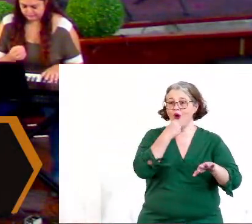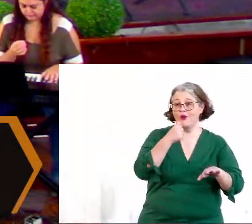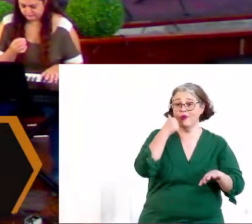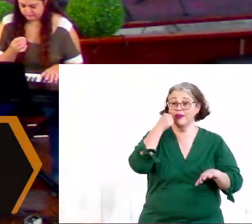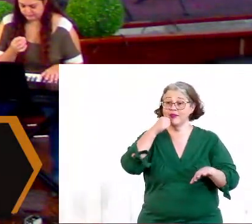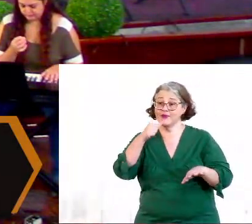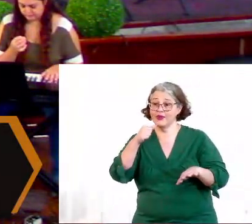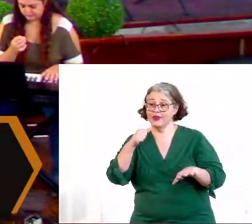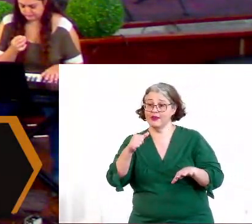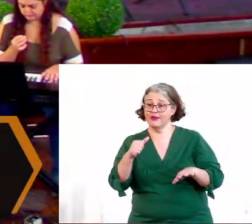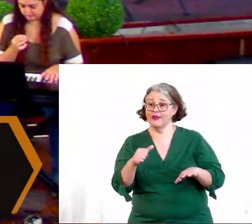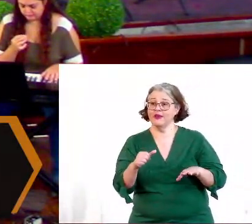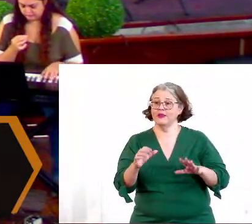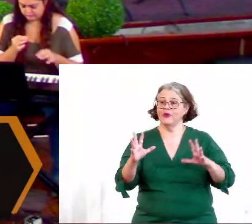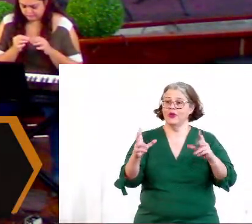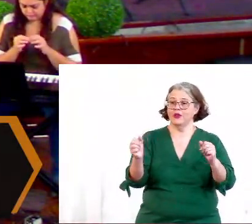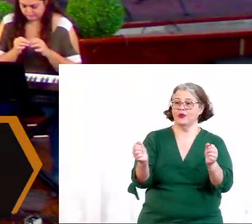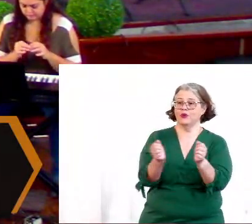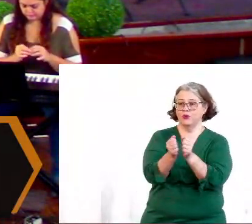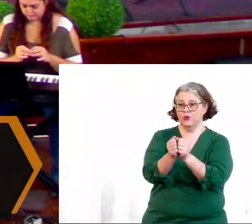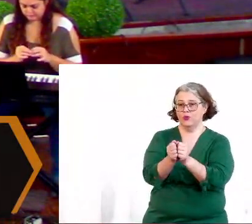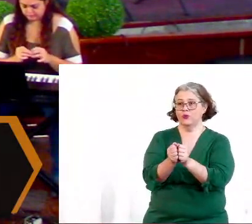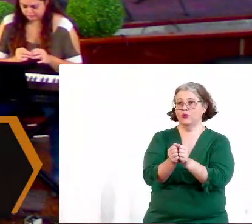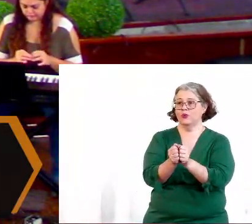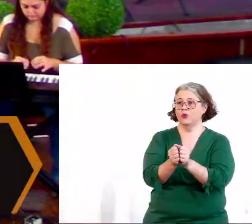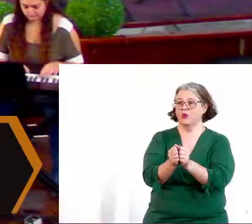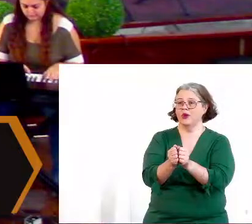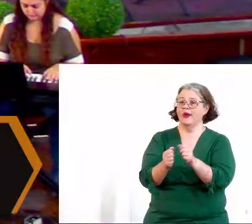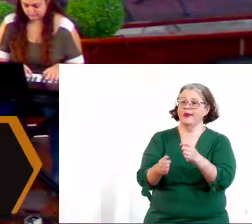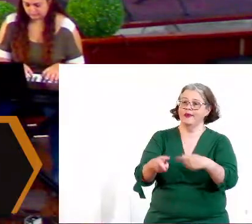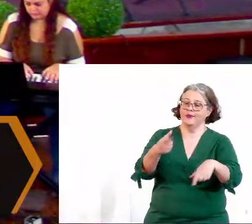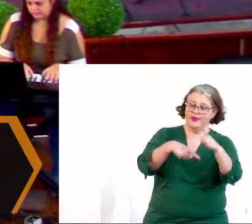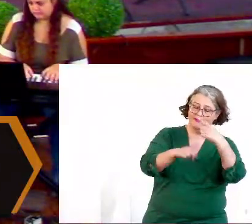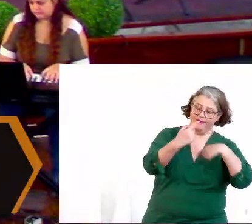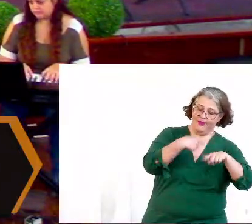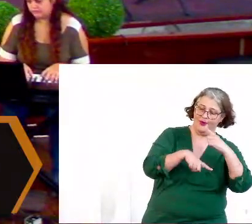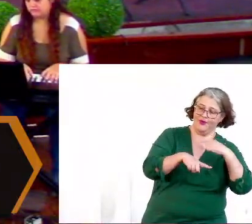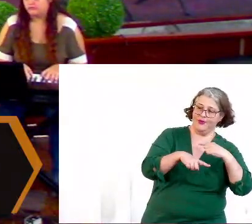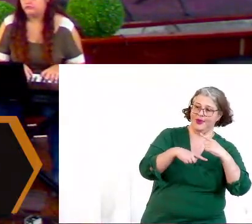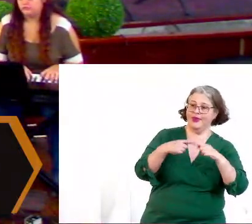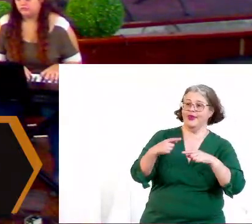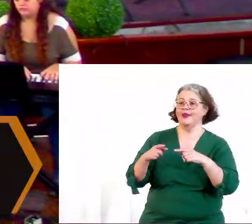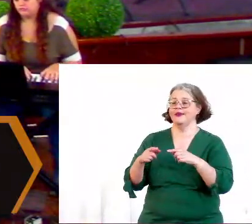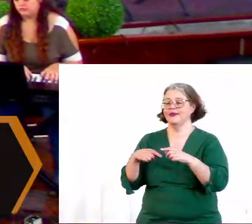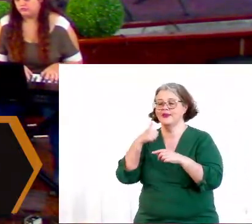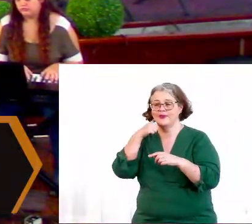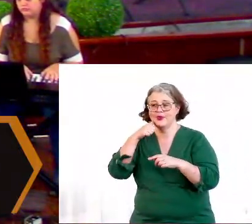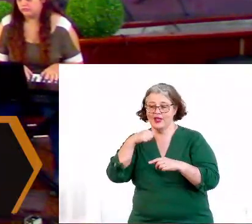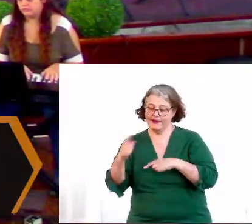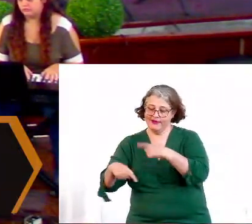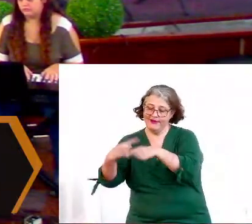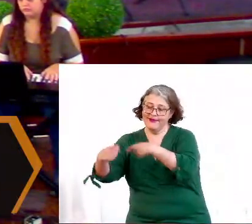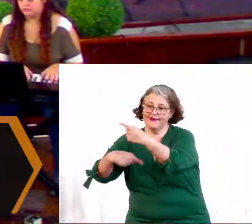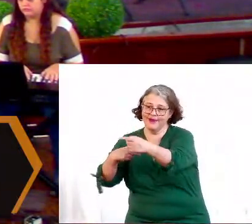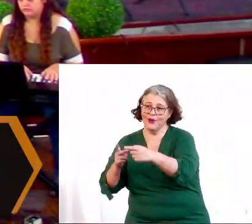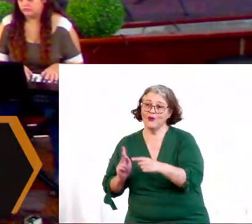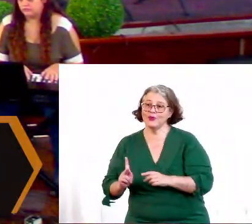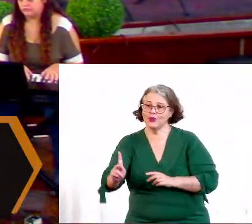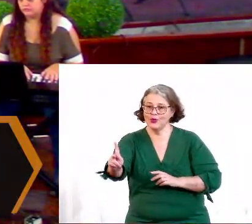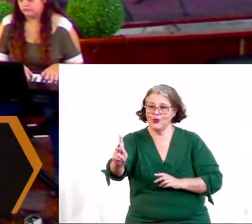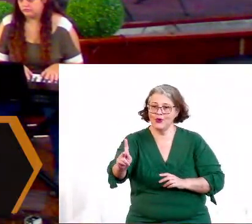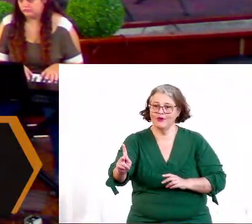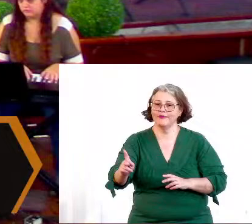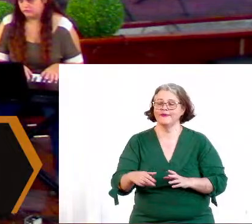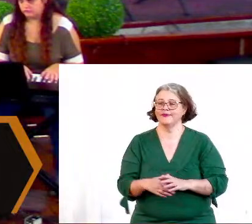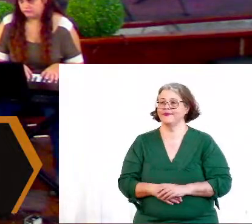primeira estrofe todos juntos, os homens voltam para a primeira estrofe e as mulheres seguem o que tiver escrito